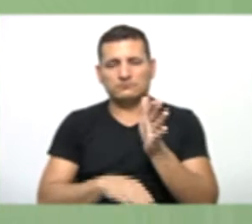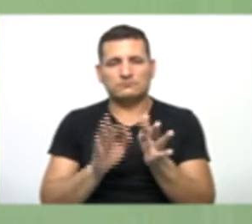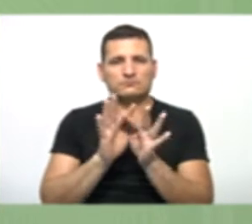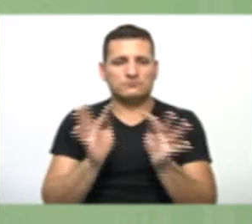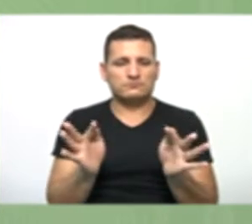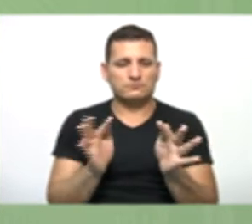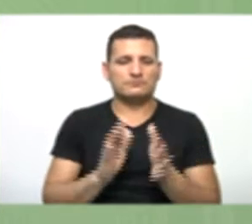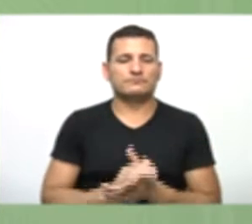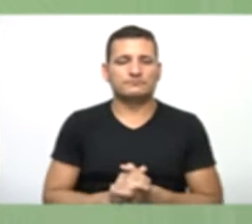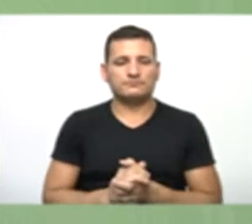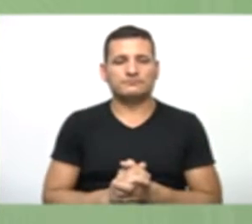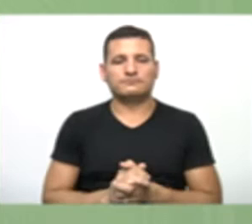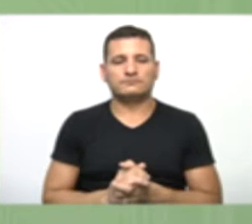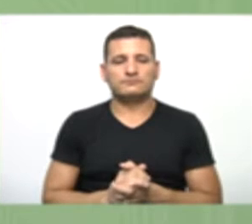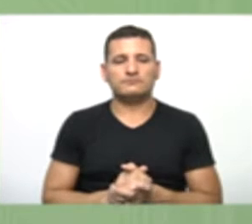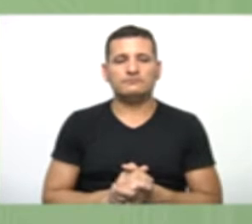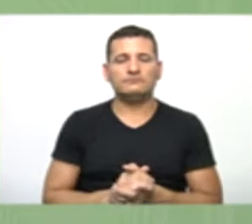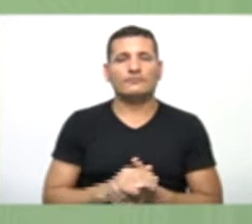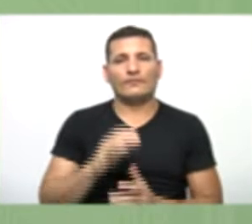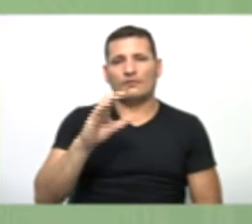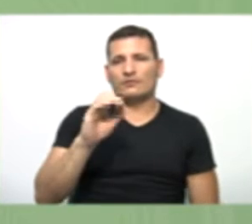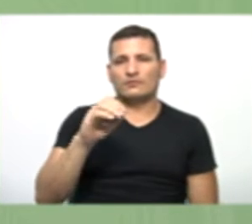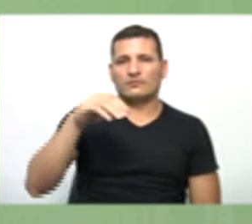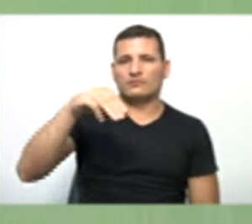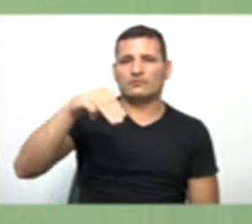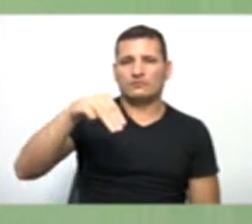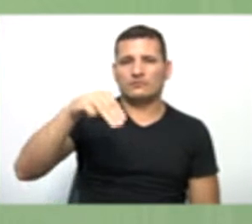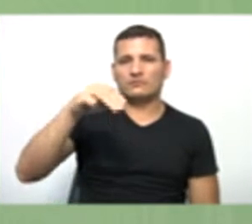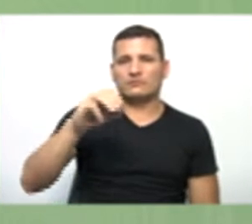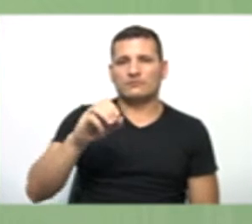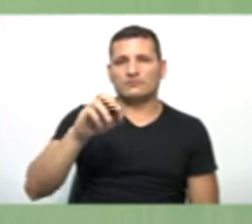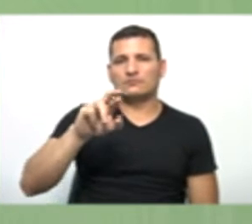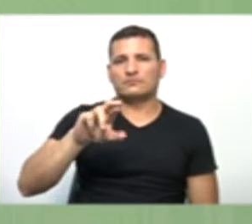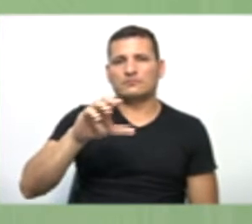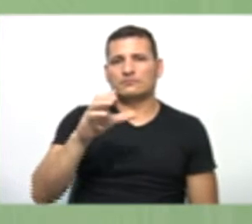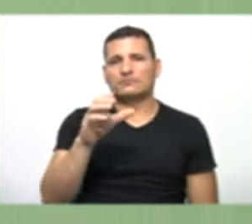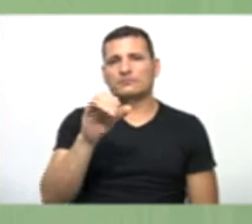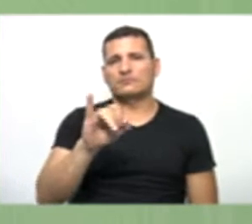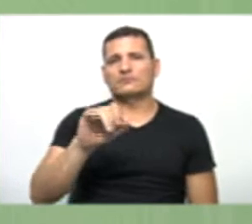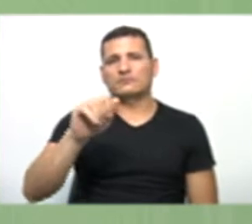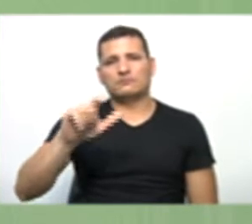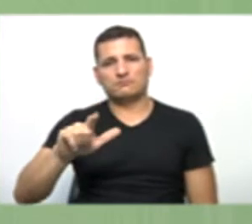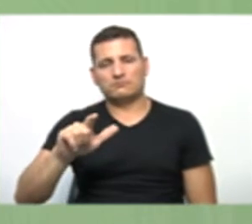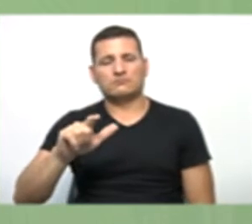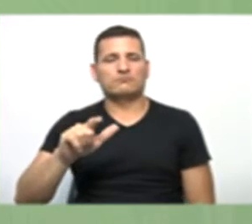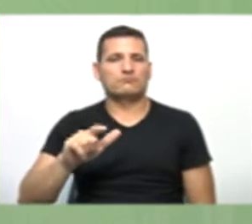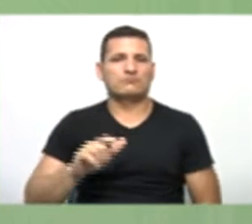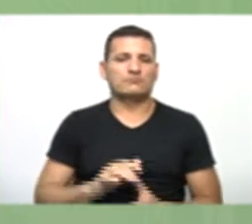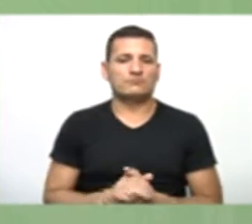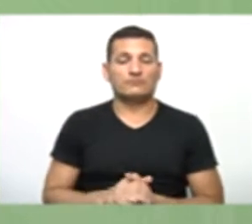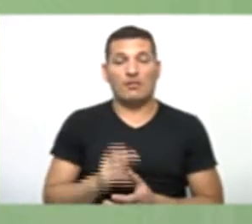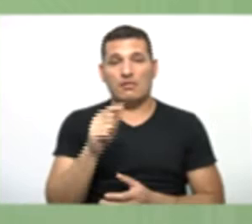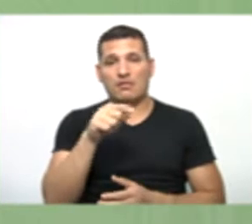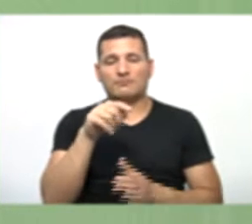estamos utilizando. É o comercial, também conhecido como desconto por fora simples. Nesse